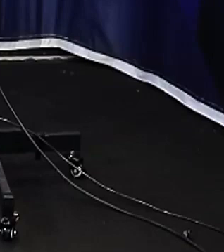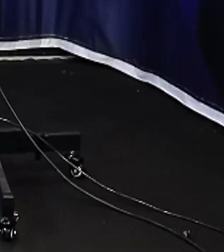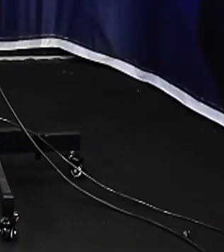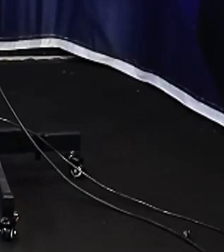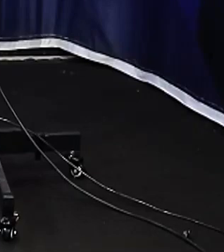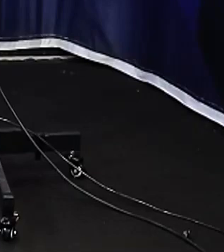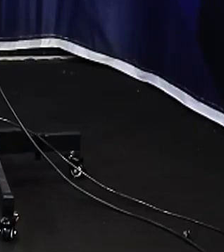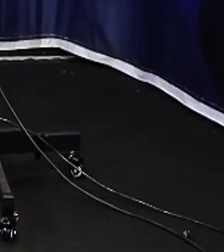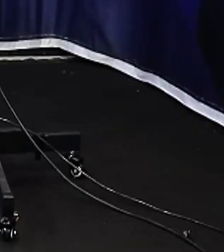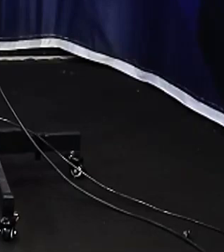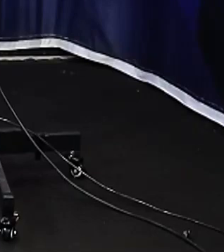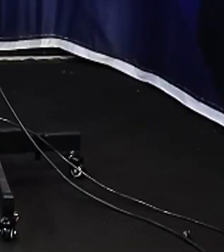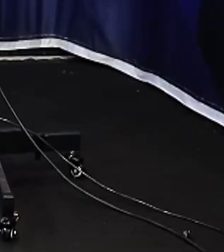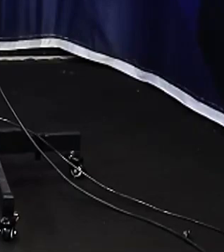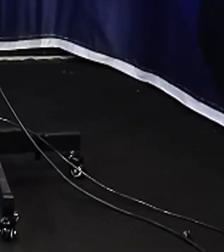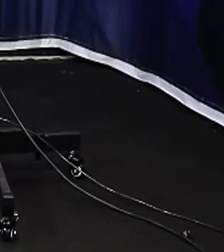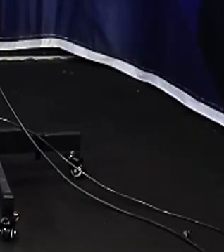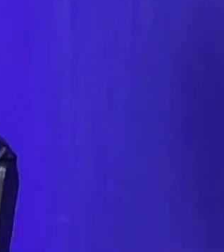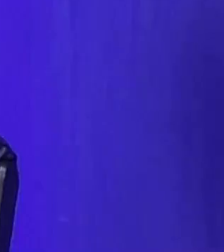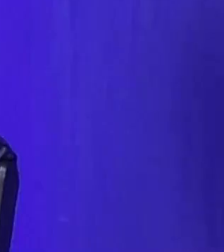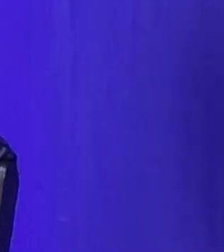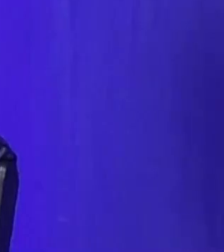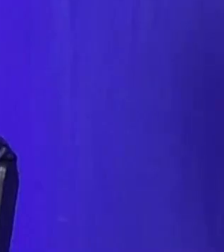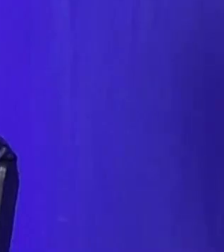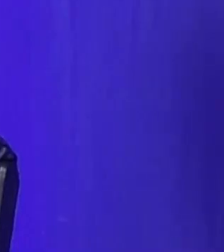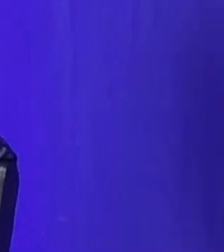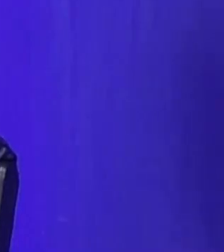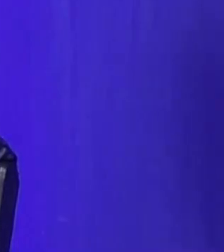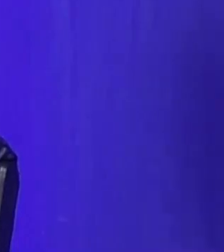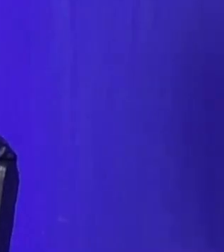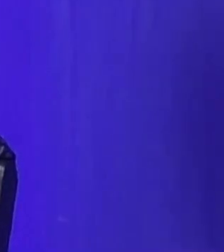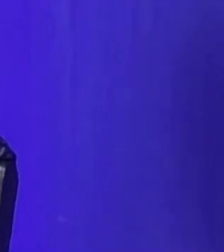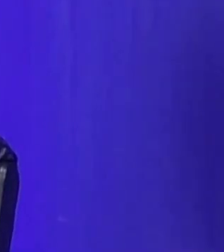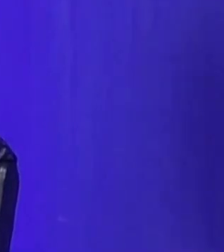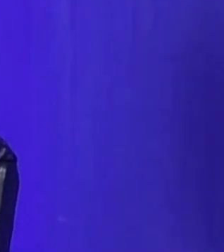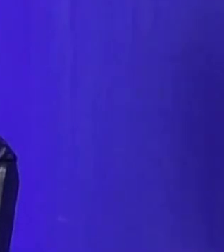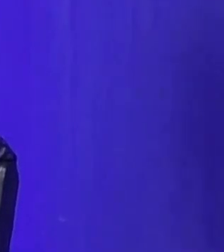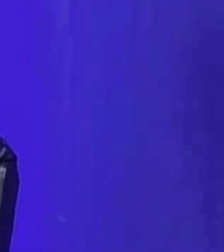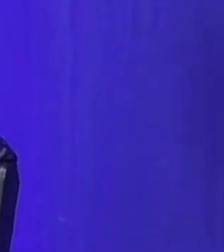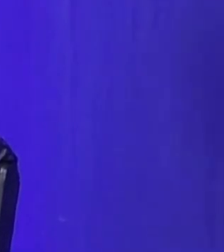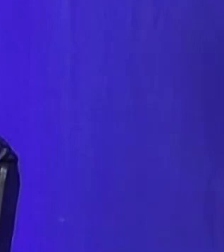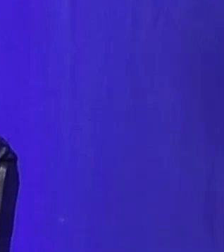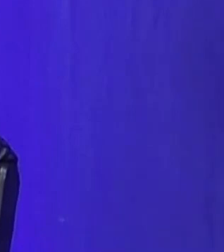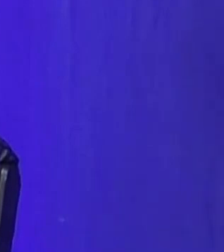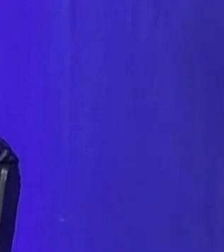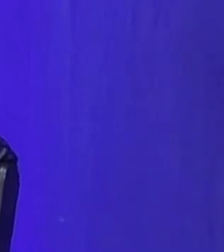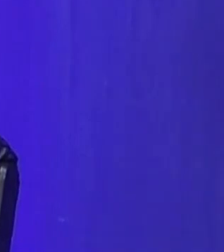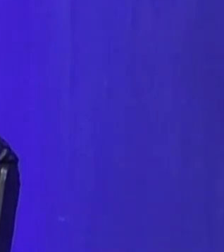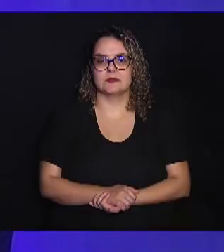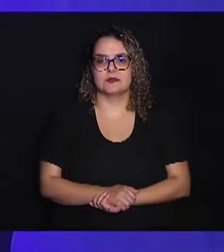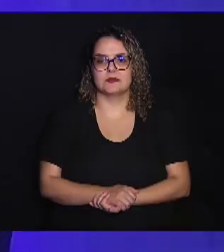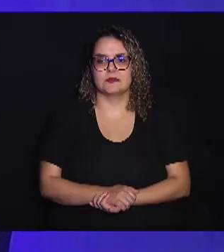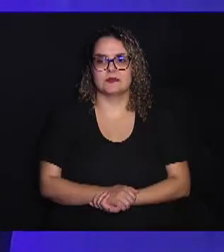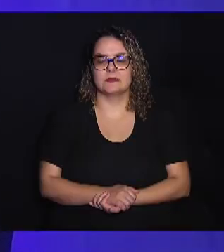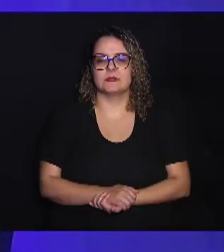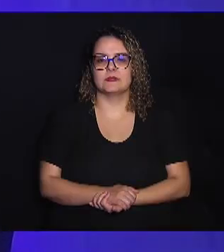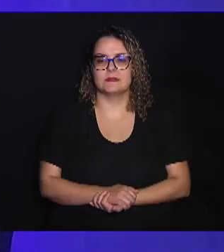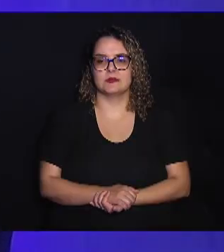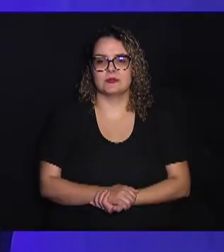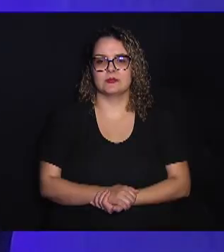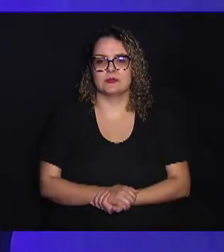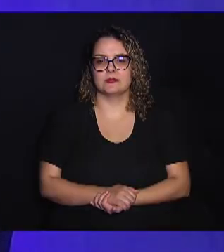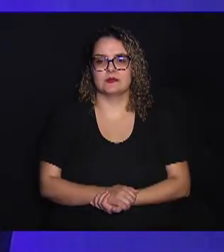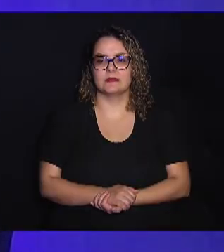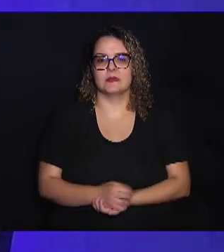de dança, Adriele, que tem trazido umas propostas novas para eles, né? Então, essa questão do contar passo,